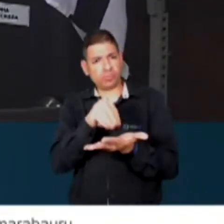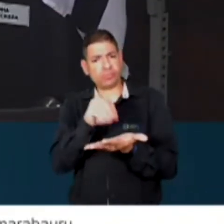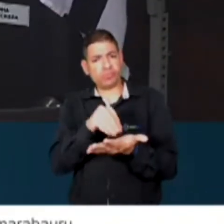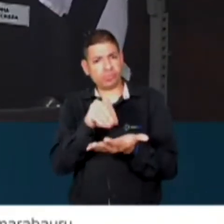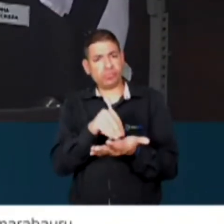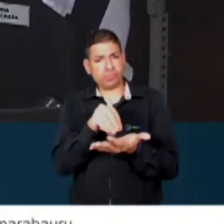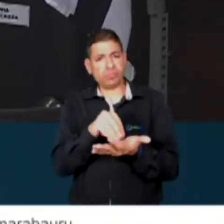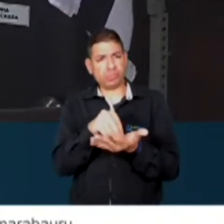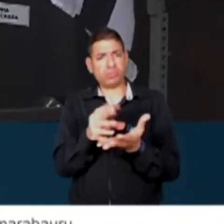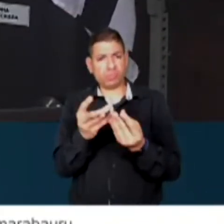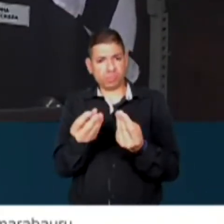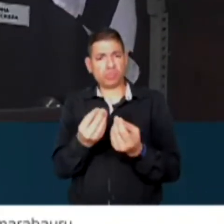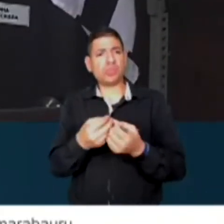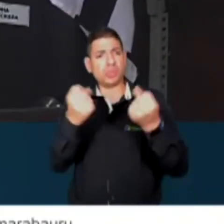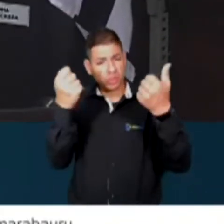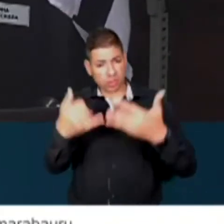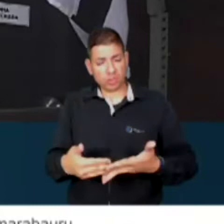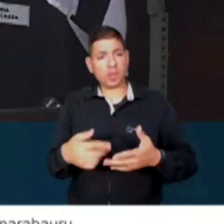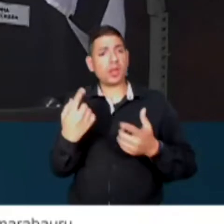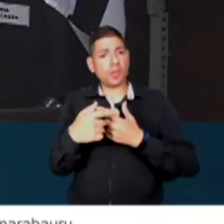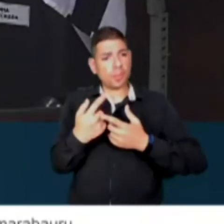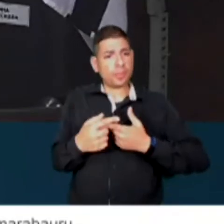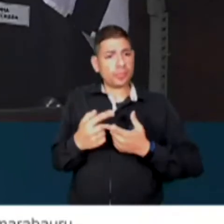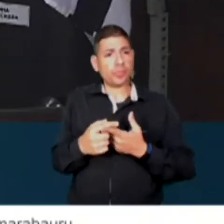isso pegando da região que eu moro.